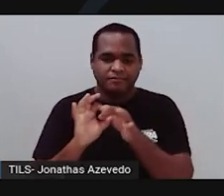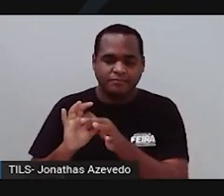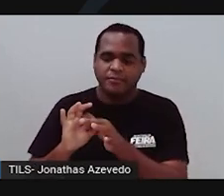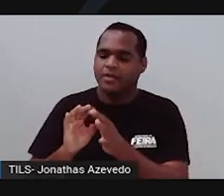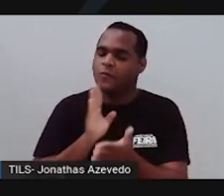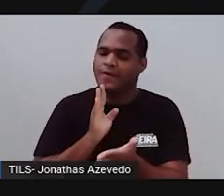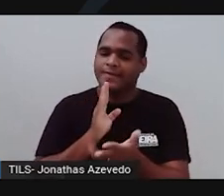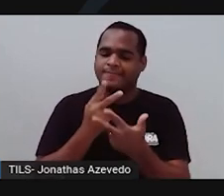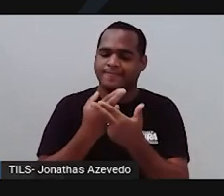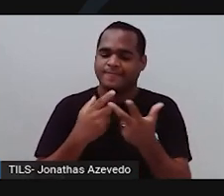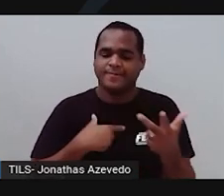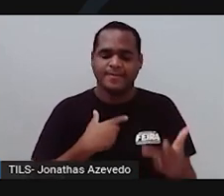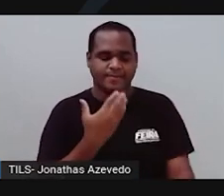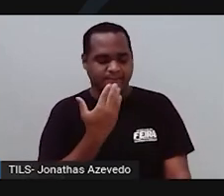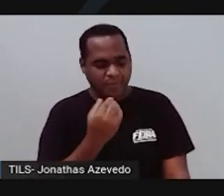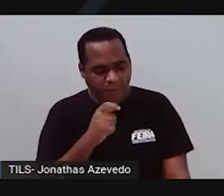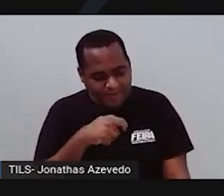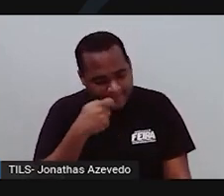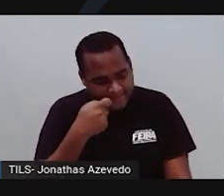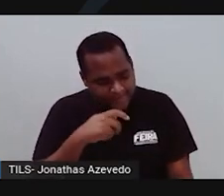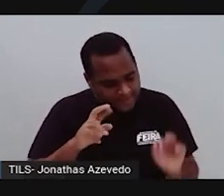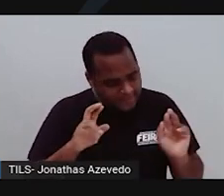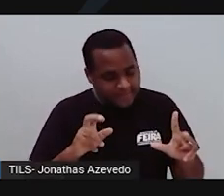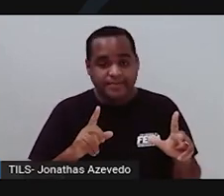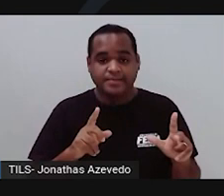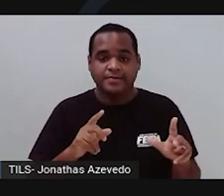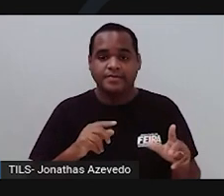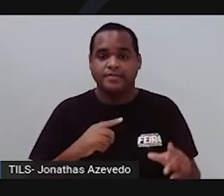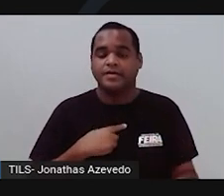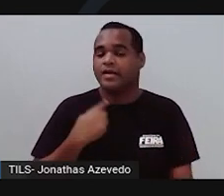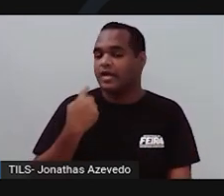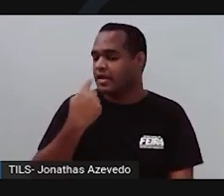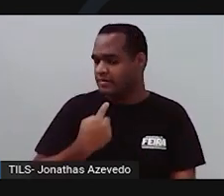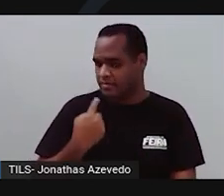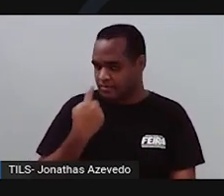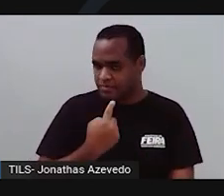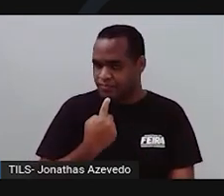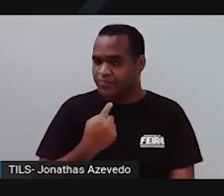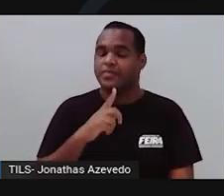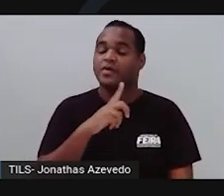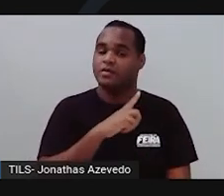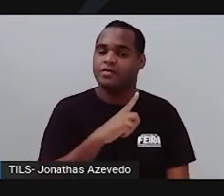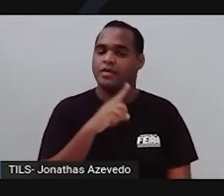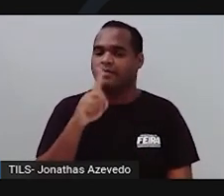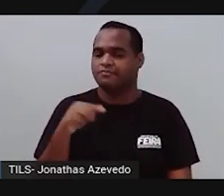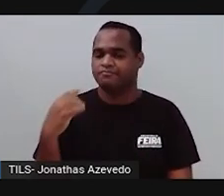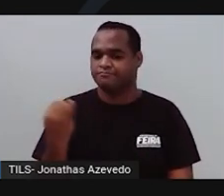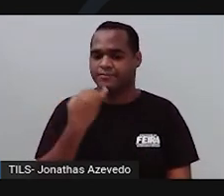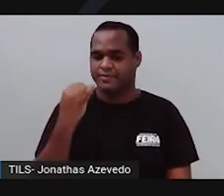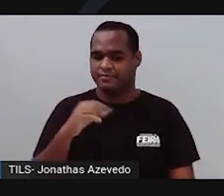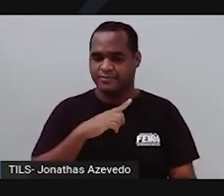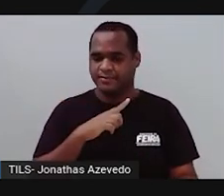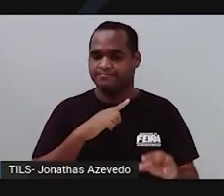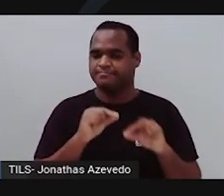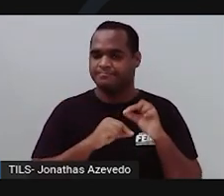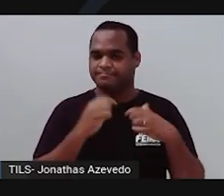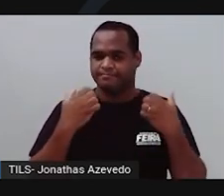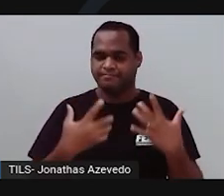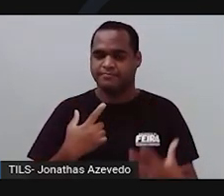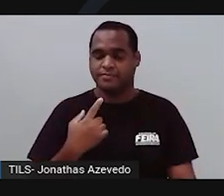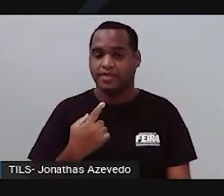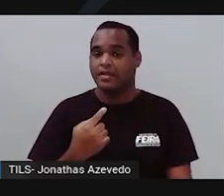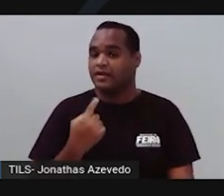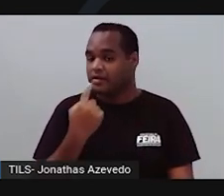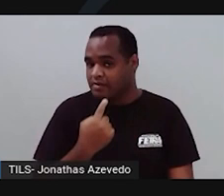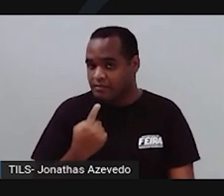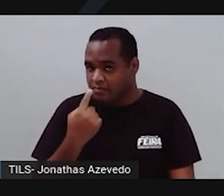e conhecer os sabores dos alimentos. A língua é o órgão responsável pela percepção do sabor. A língua